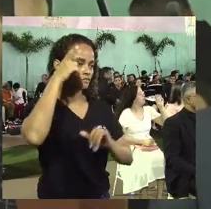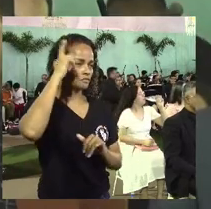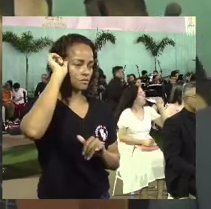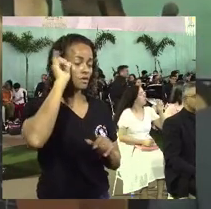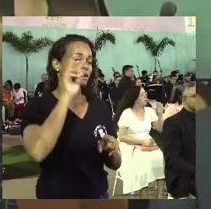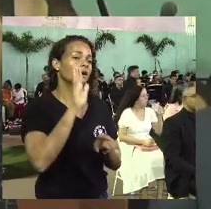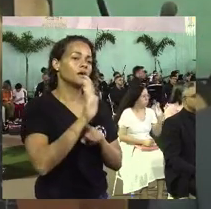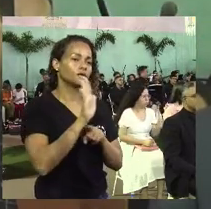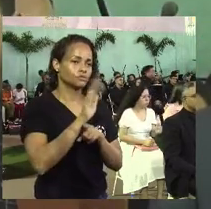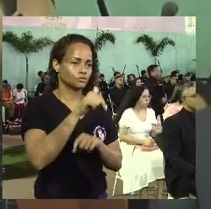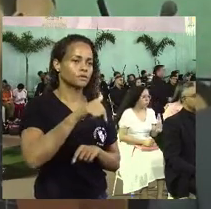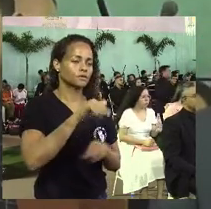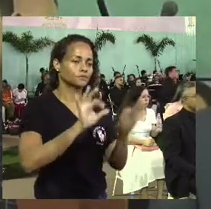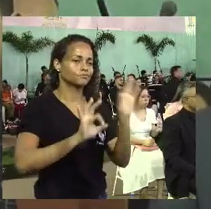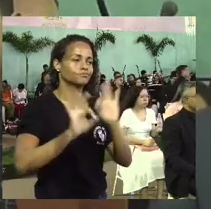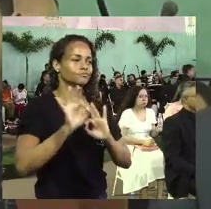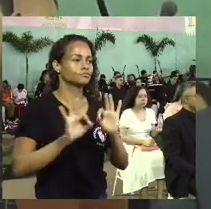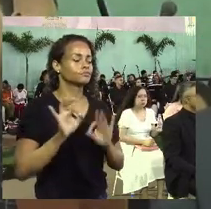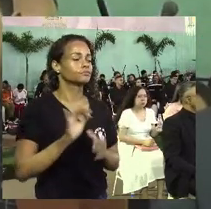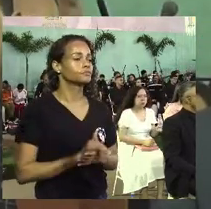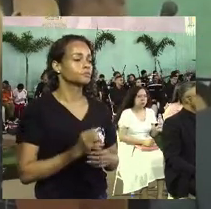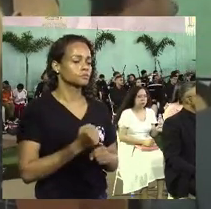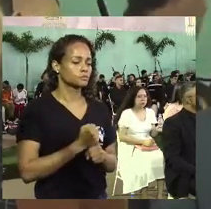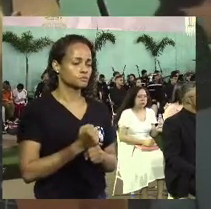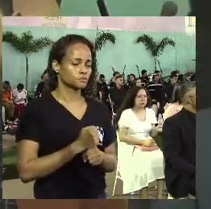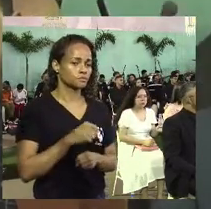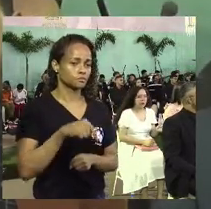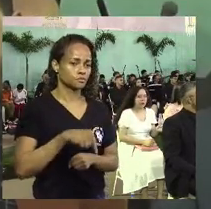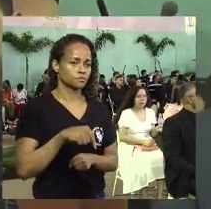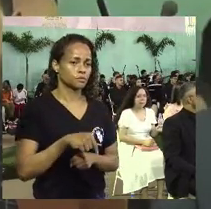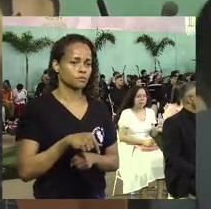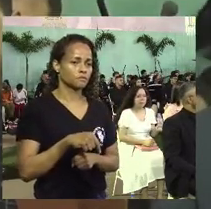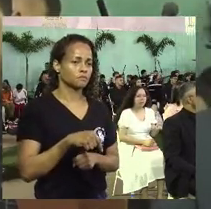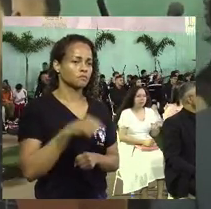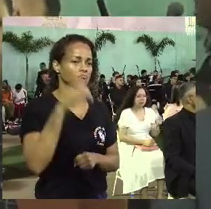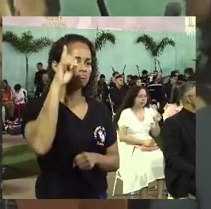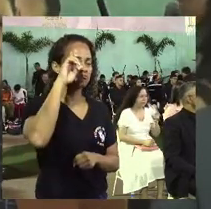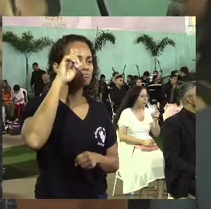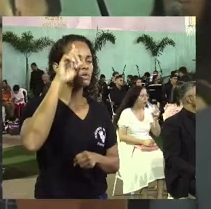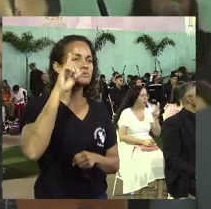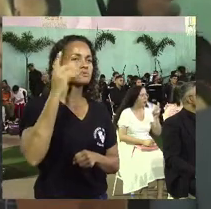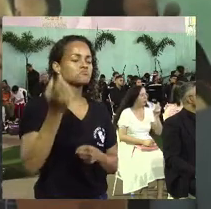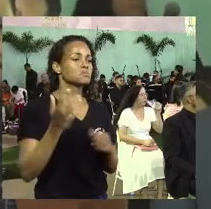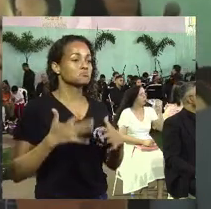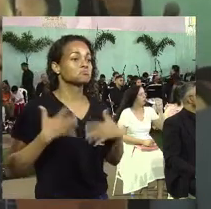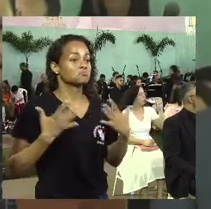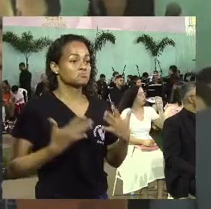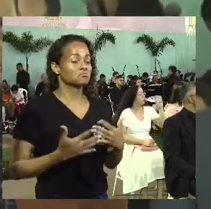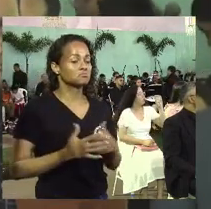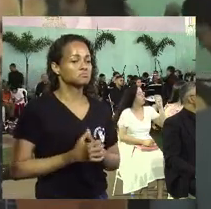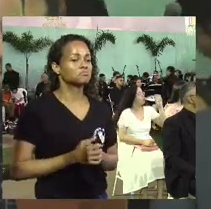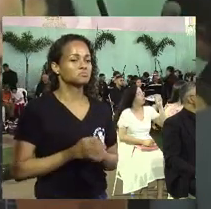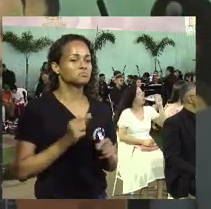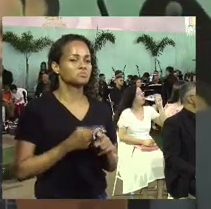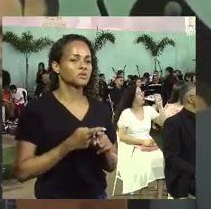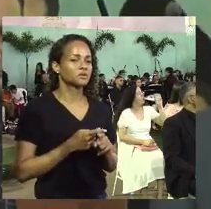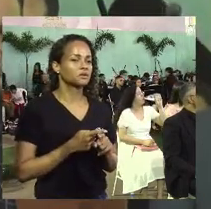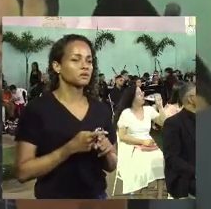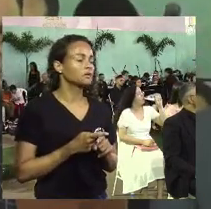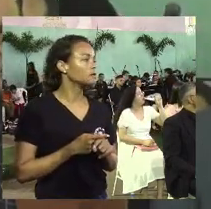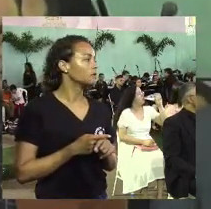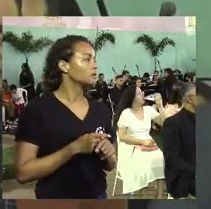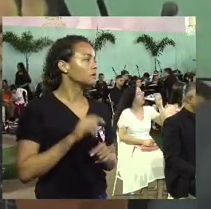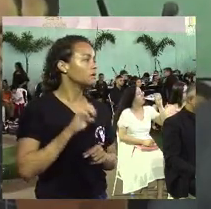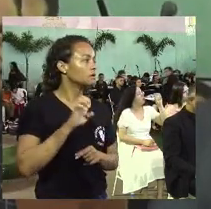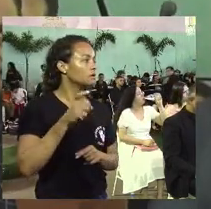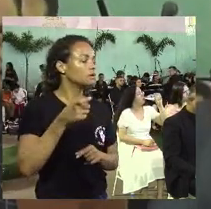muito esse trabalho esse ano é o Senhor nos surpreendeu este Insulto isso extintores também